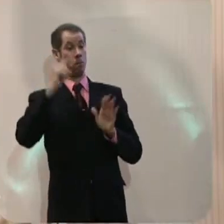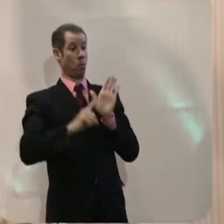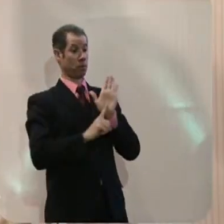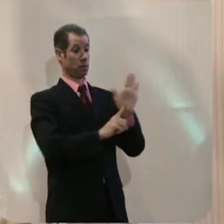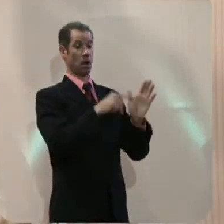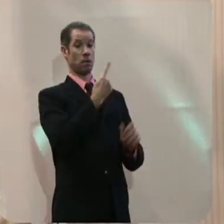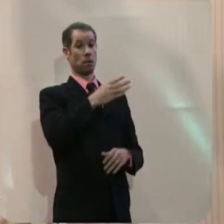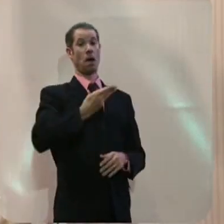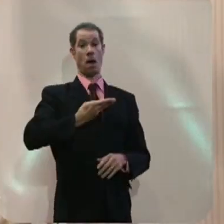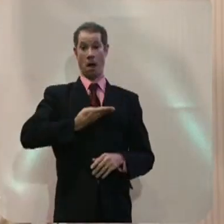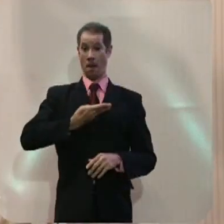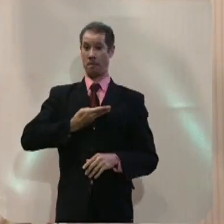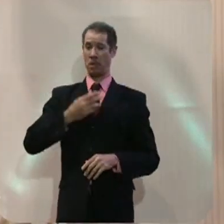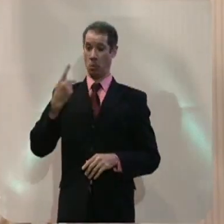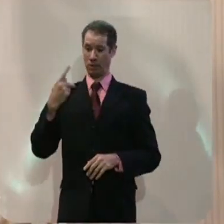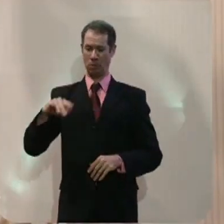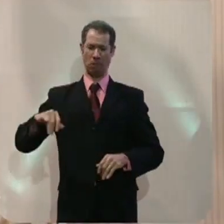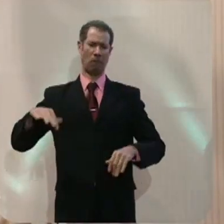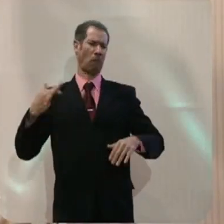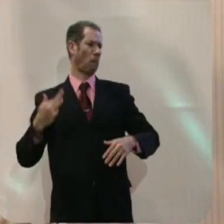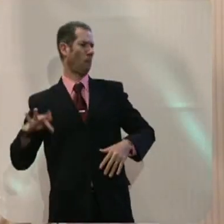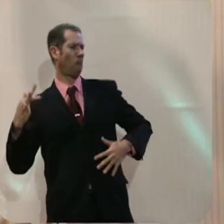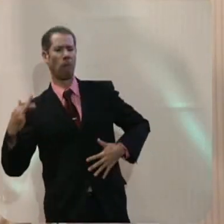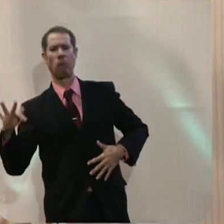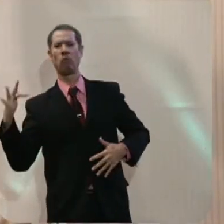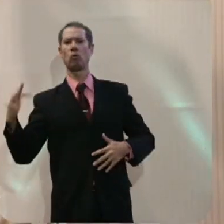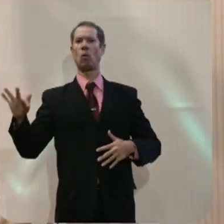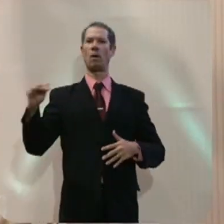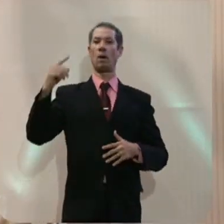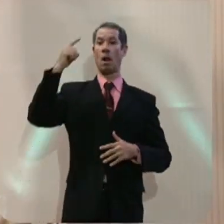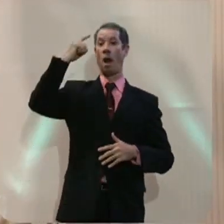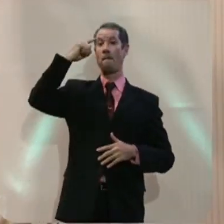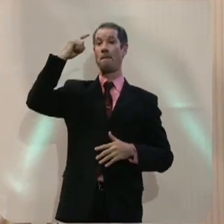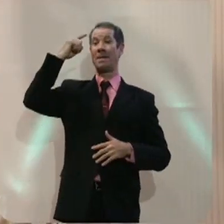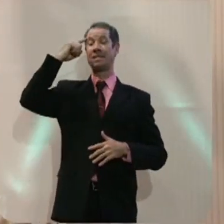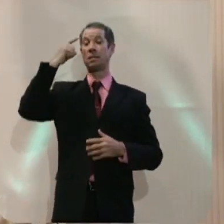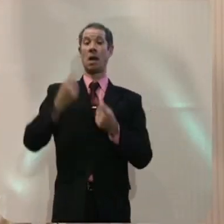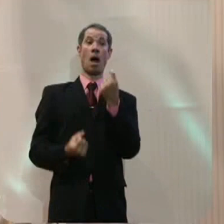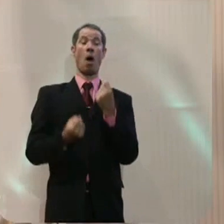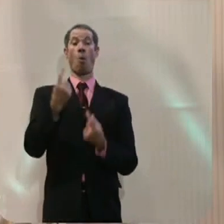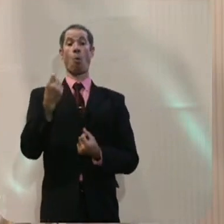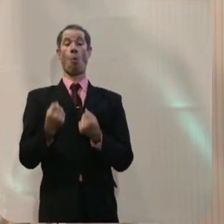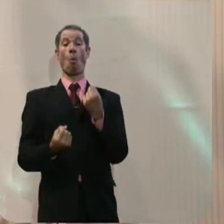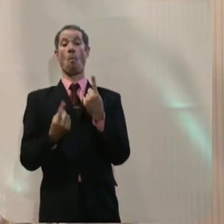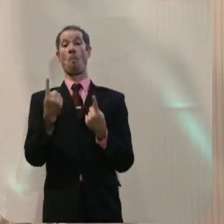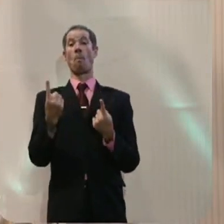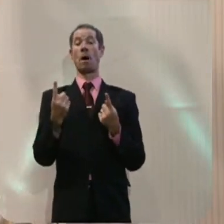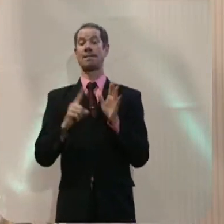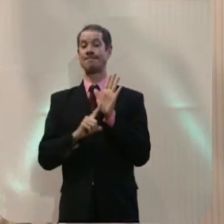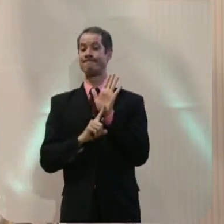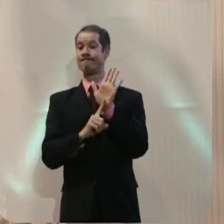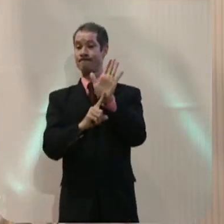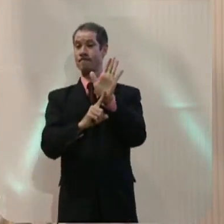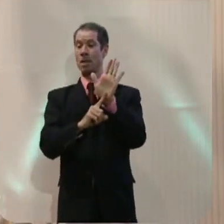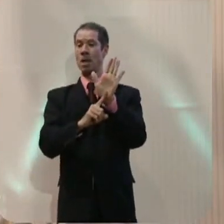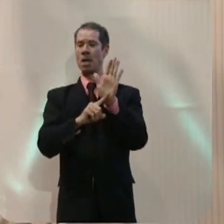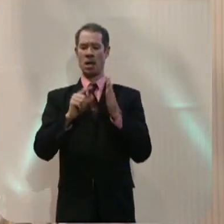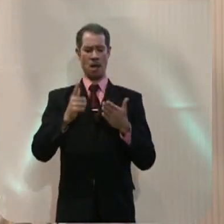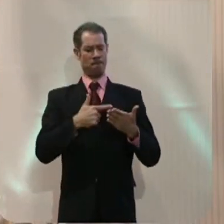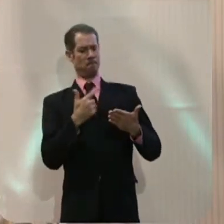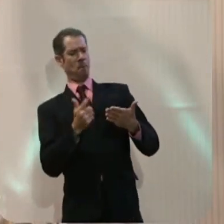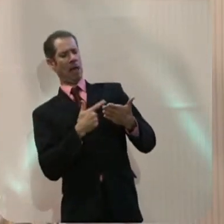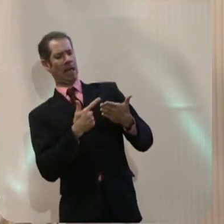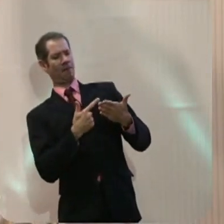ao próprio Deus a sua dor. E nós estamos pensando algumas dessas expressões e tentando buscar na palavra de Deus